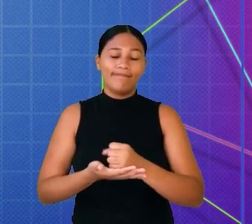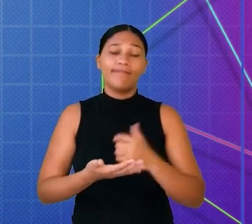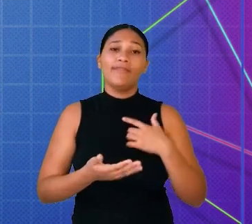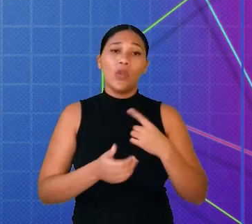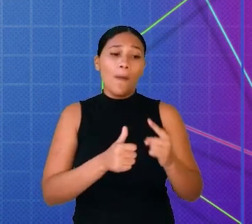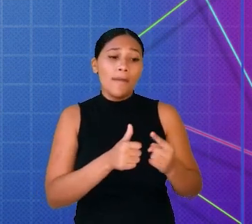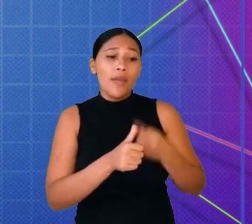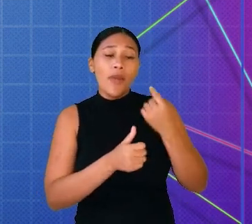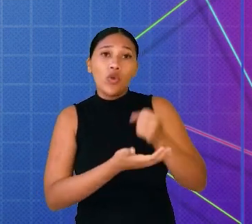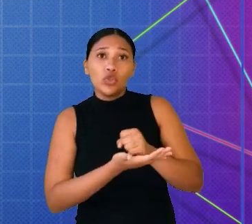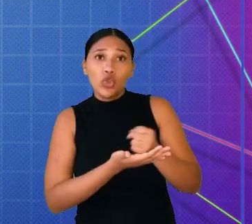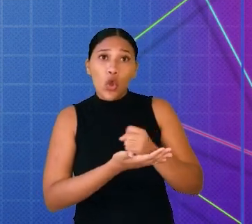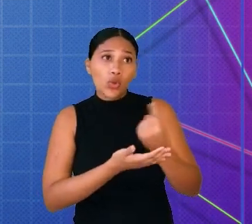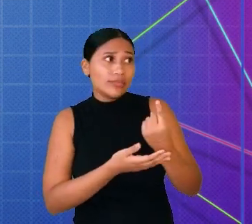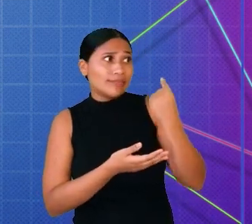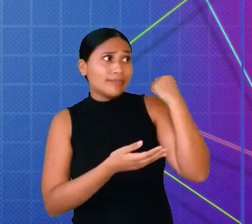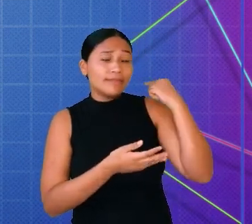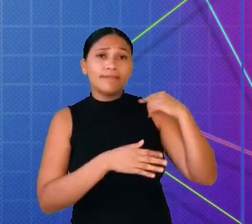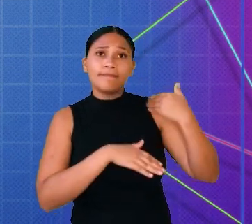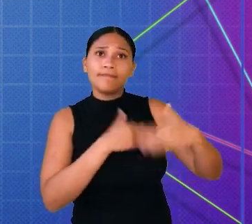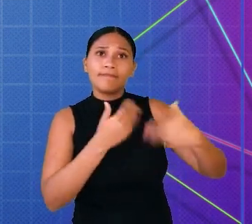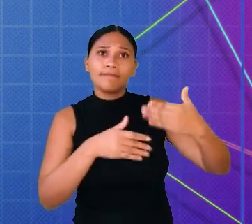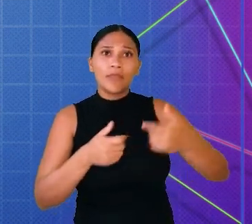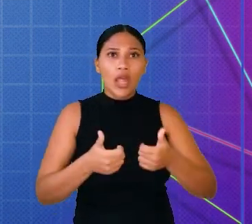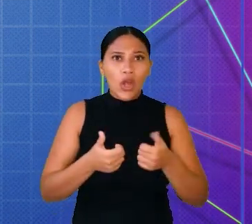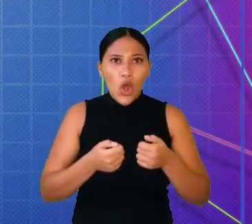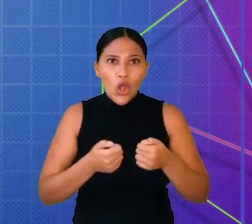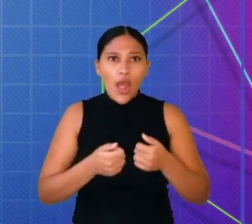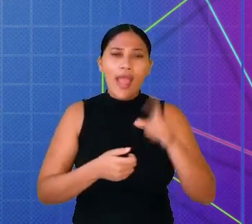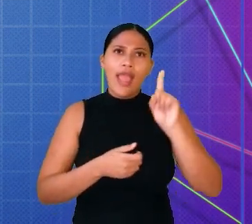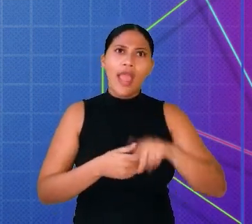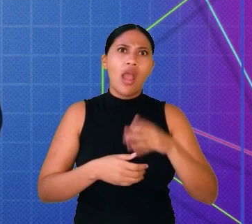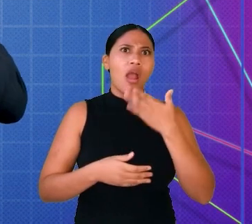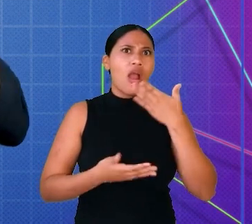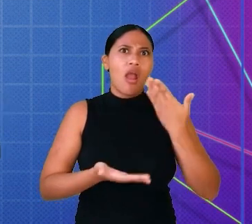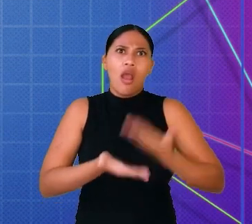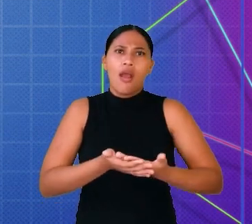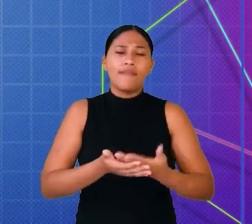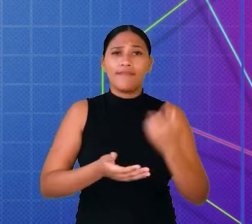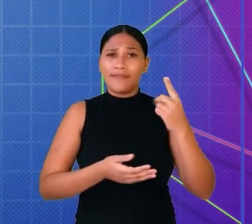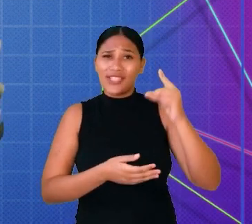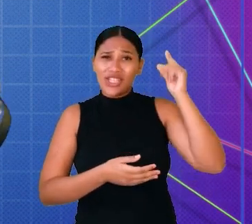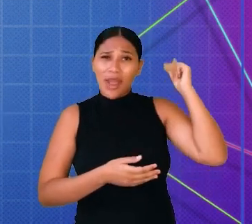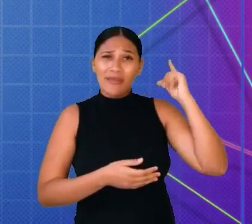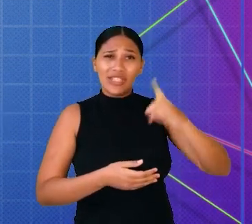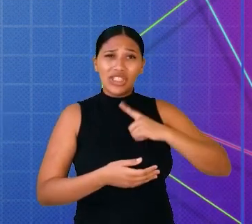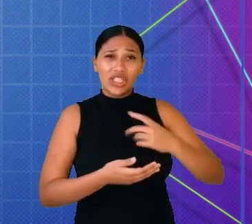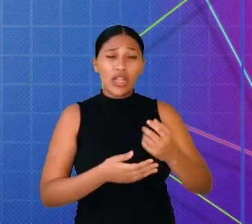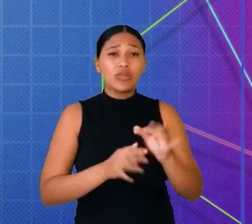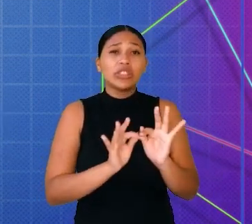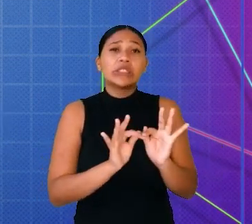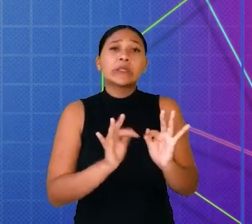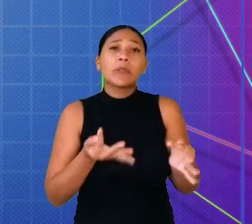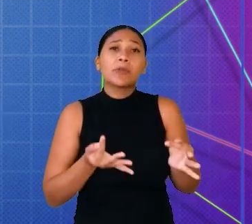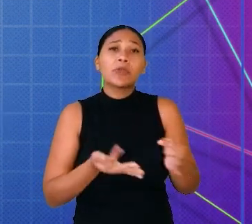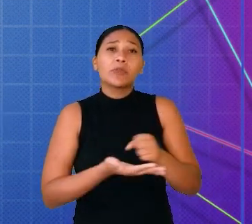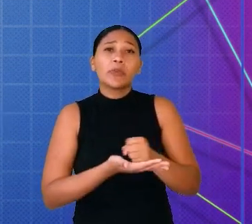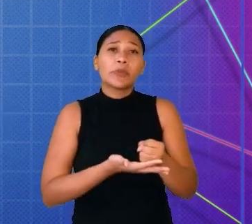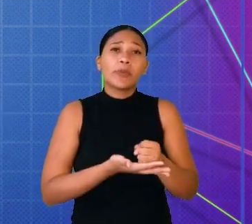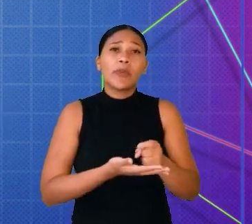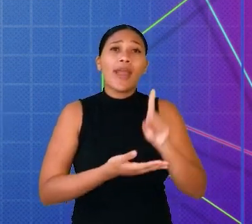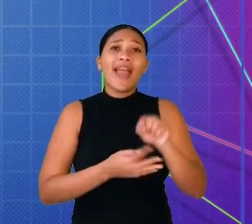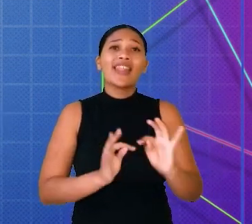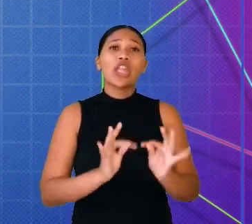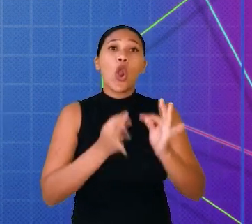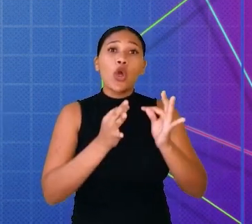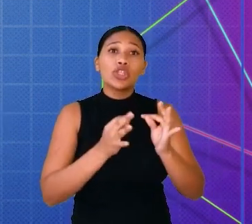jogos. Desde o primeiro jogo, a evolução que temos em relação aos consoles são absurdas. Antigamente, nós tínhamos jogos muito simples